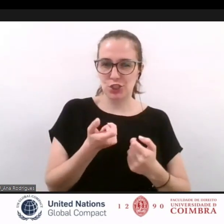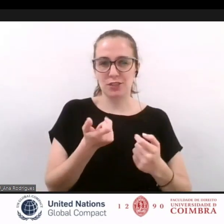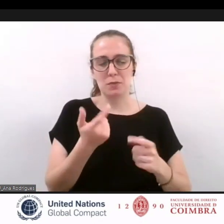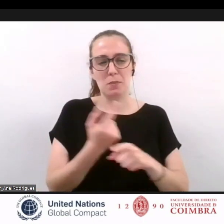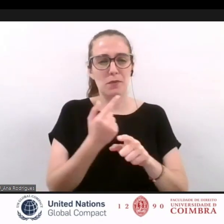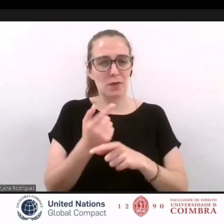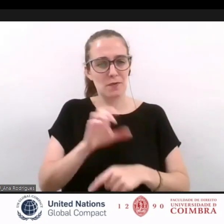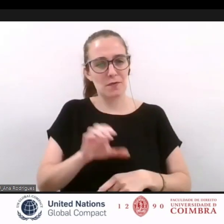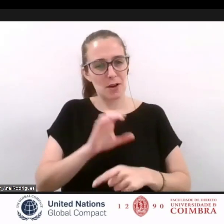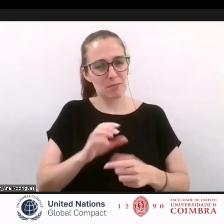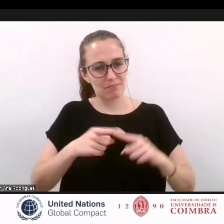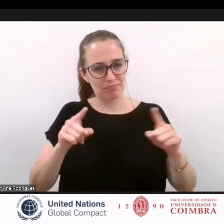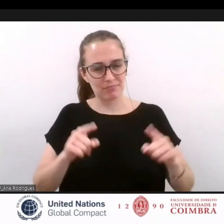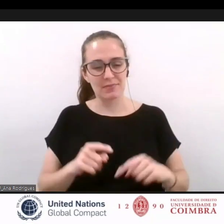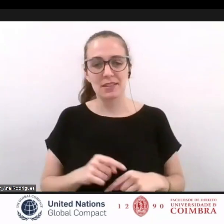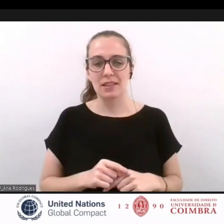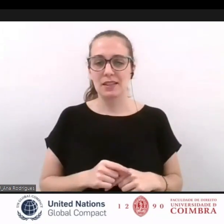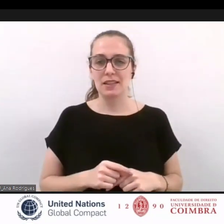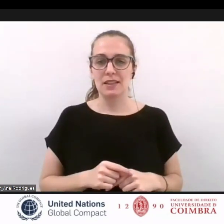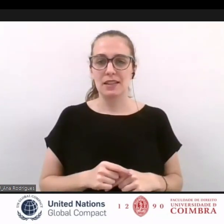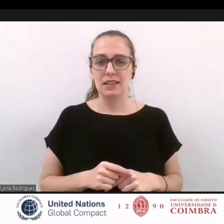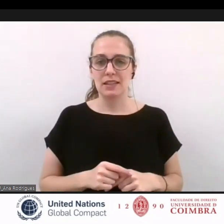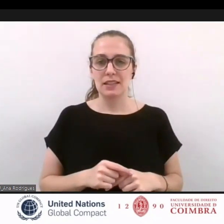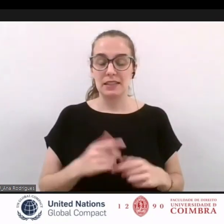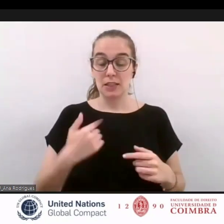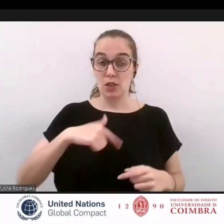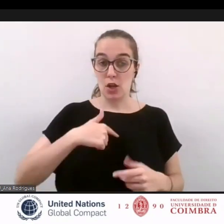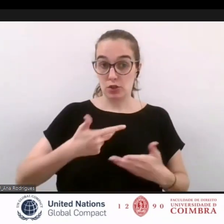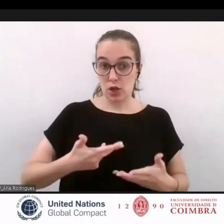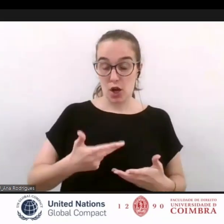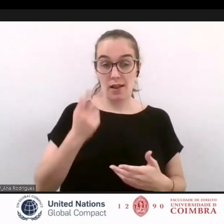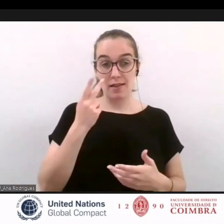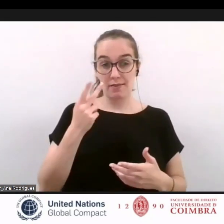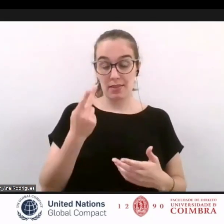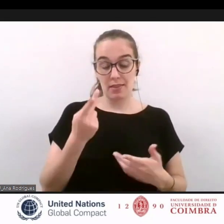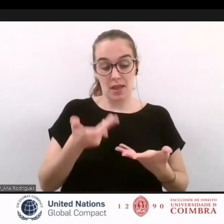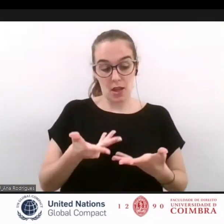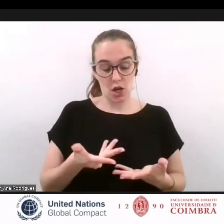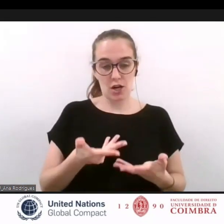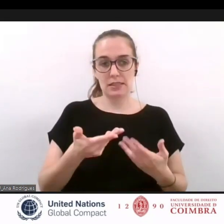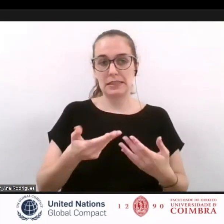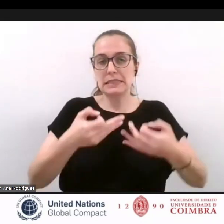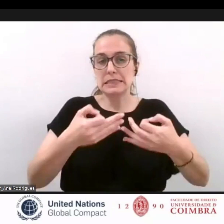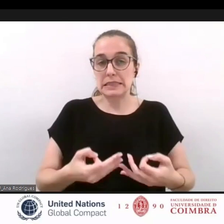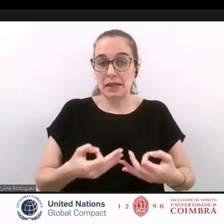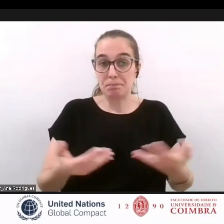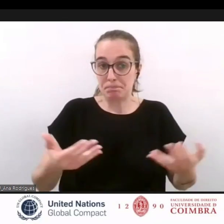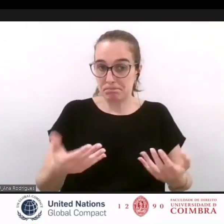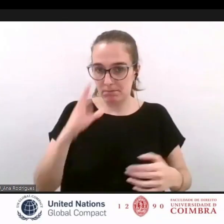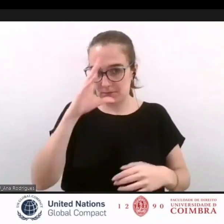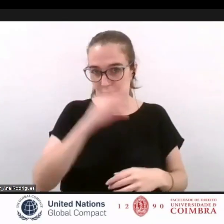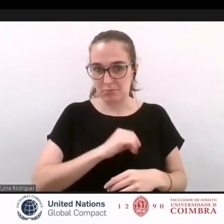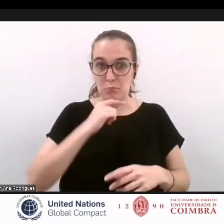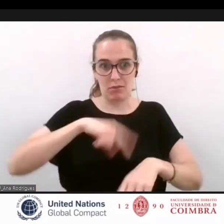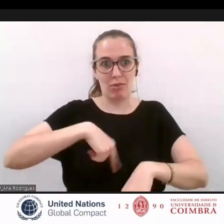unsettling. Nós vivemos um contexto geopolítico bastante incerto. Poderia agora ficar aqui